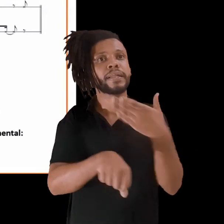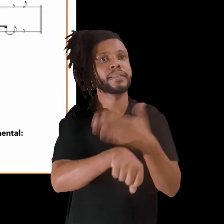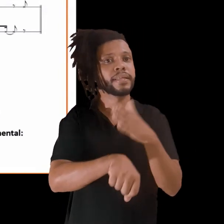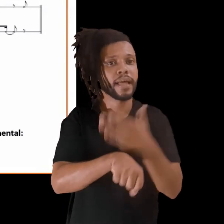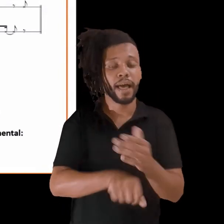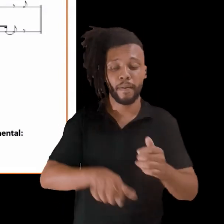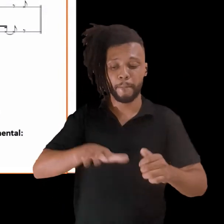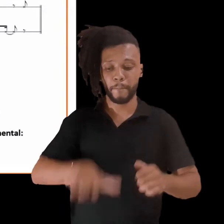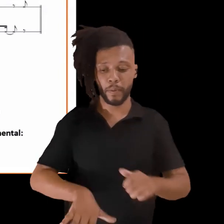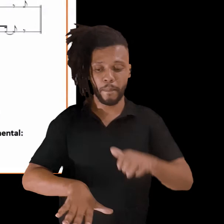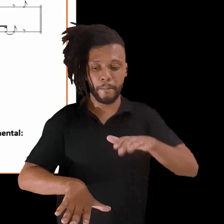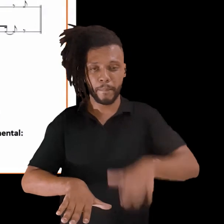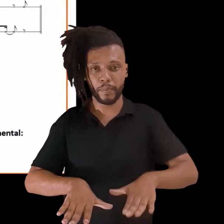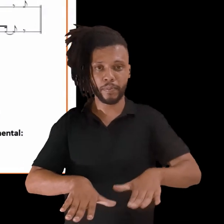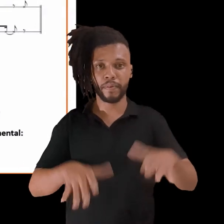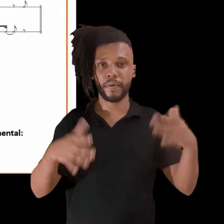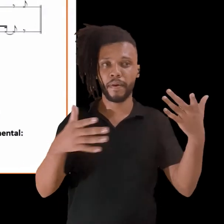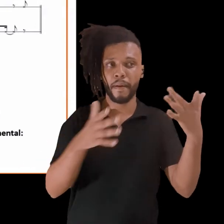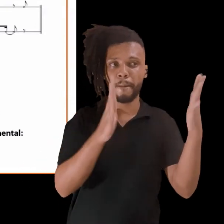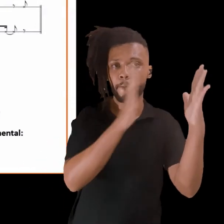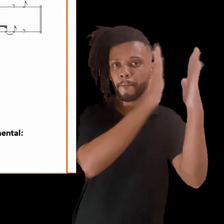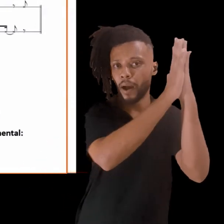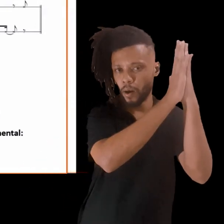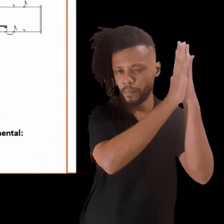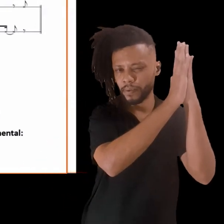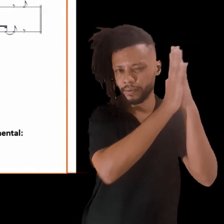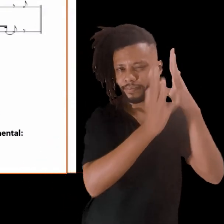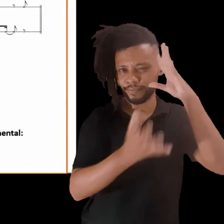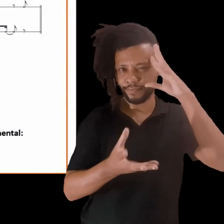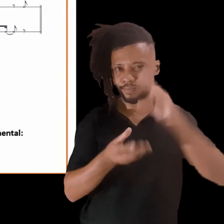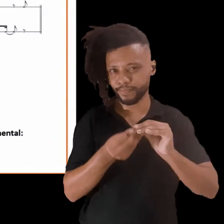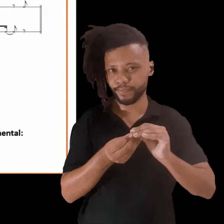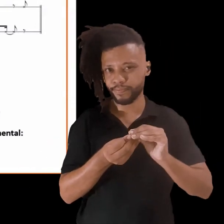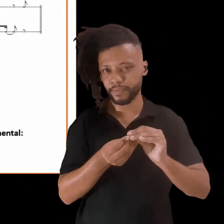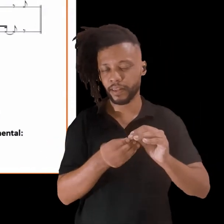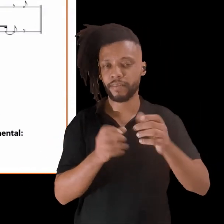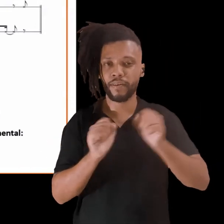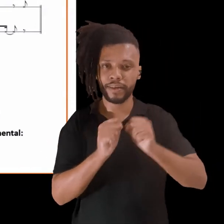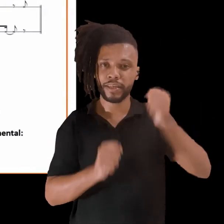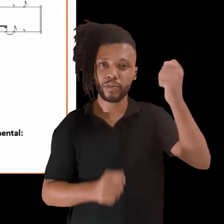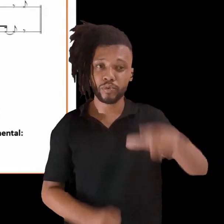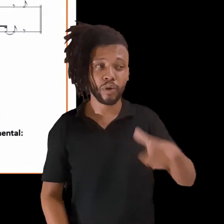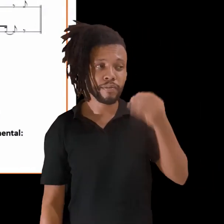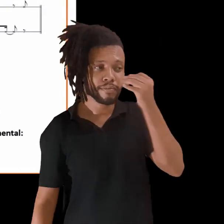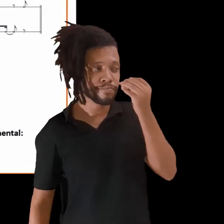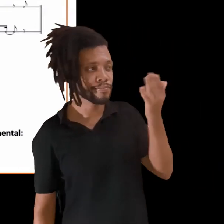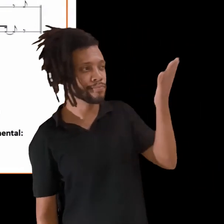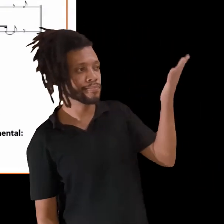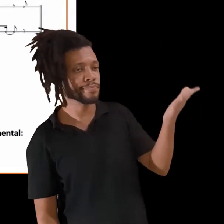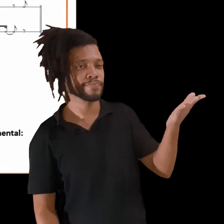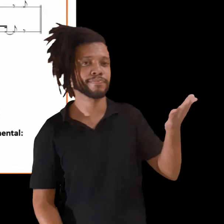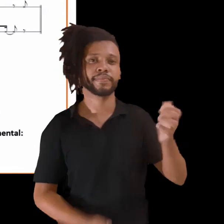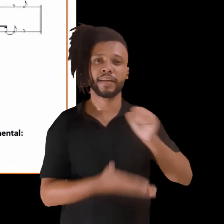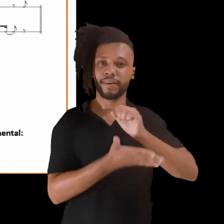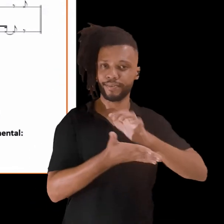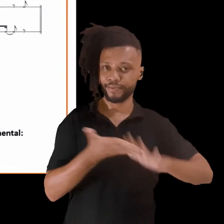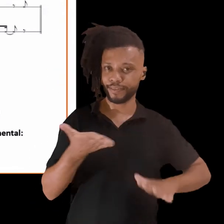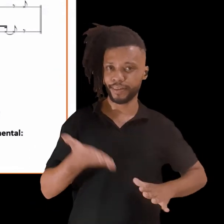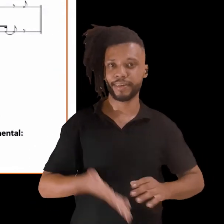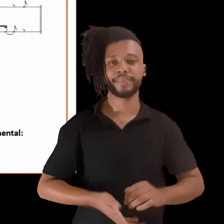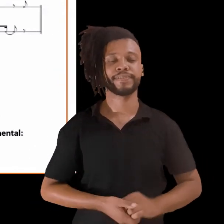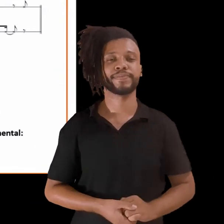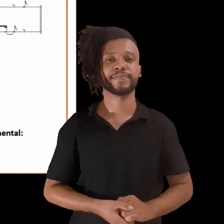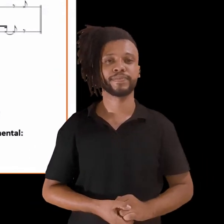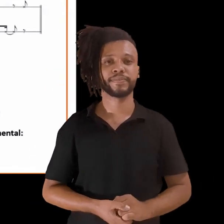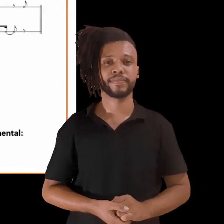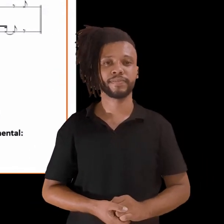e palma, ok? E lá foi. Tum, tum, tá, tum, tum, tá, tum,